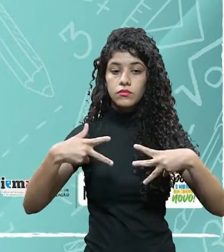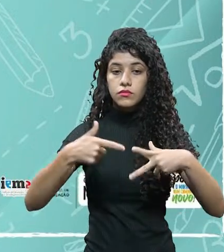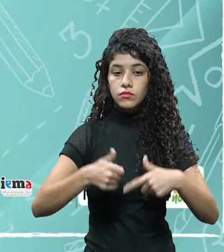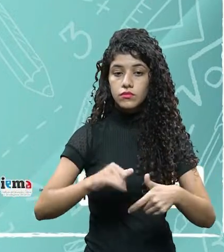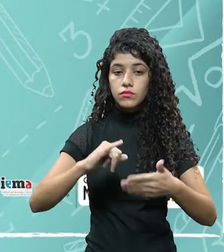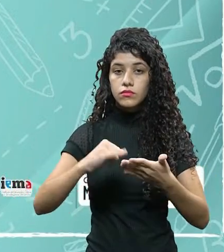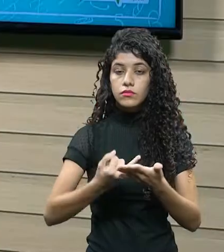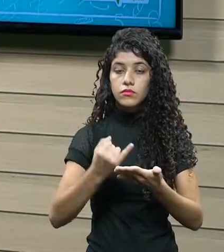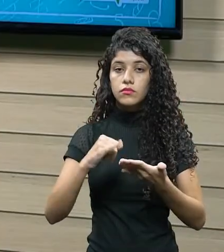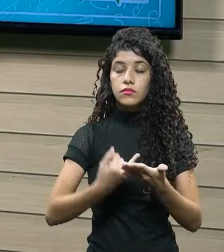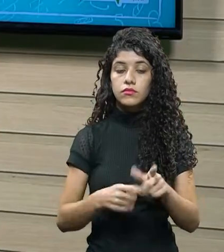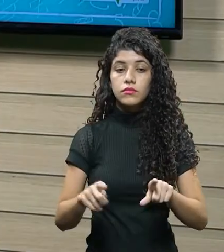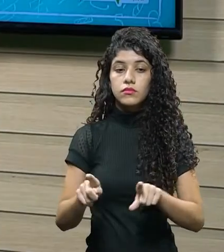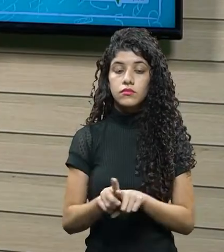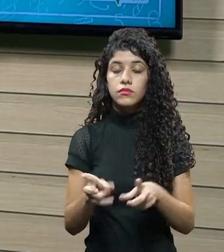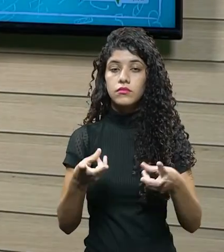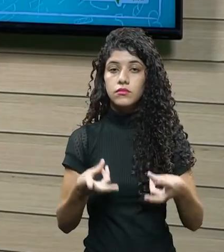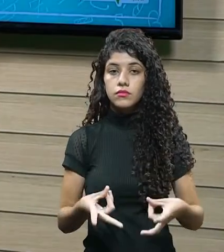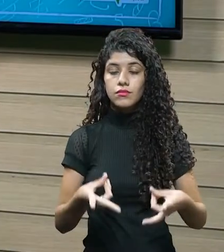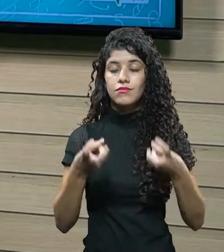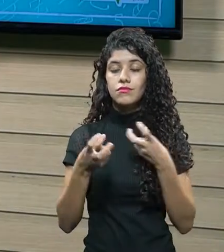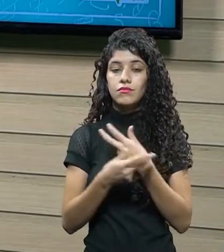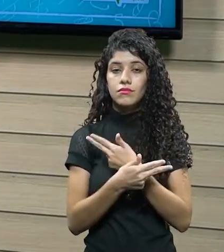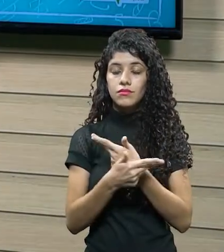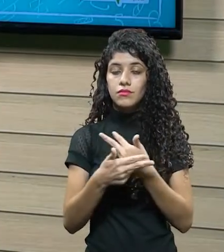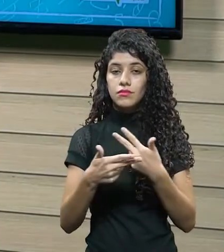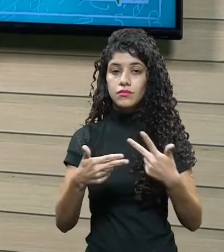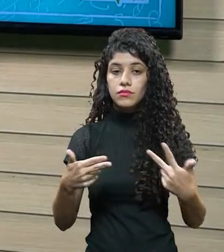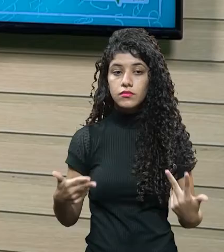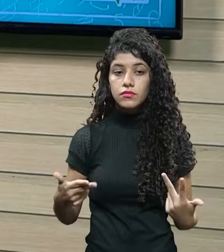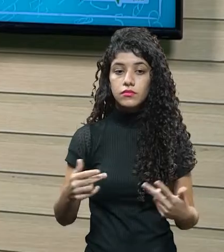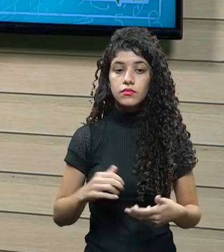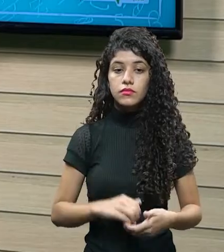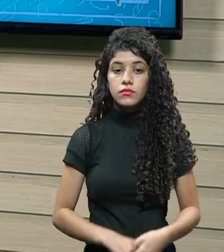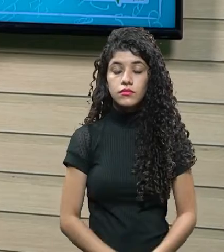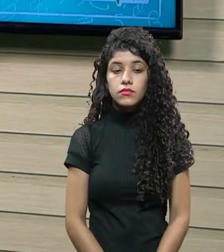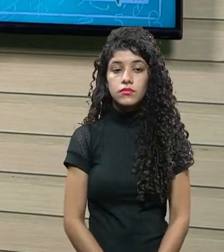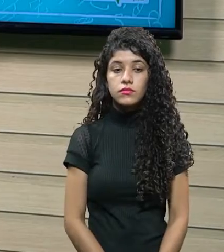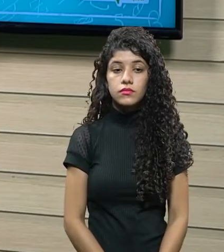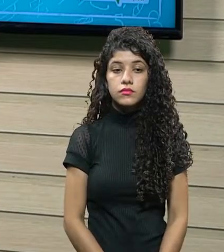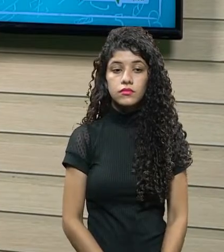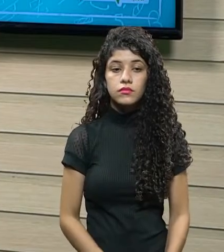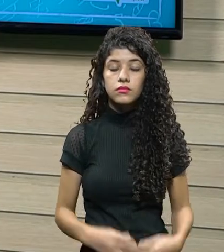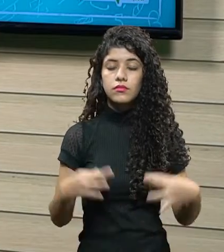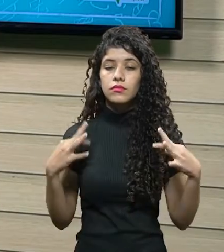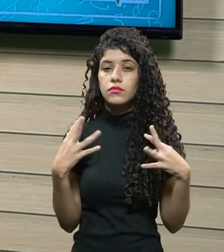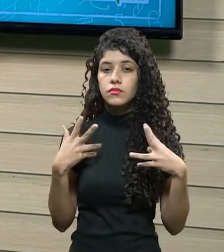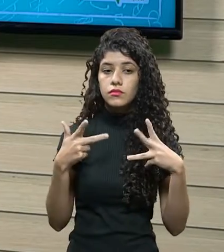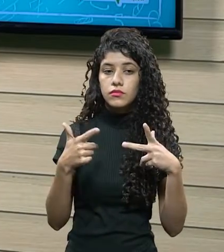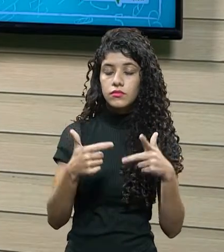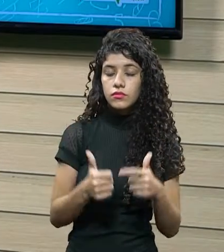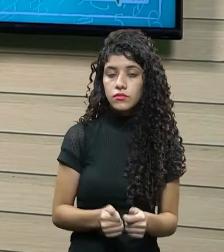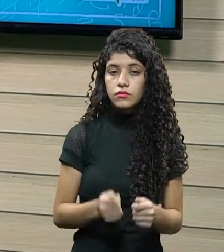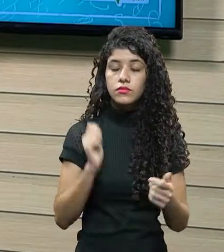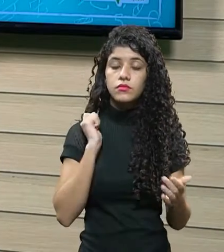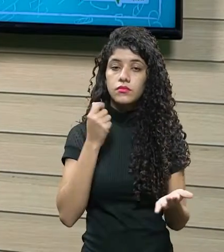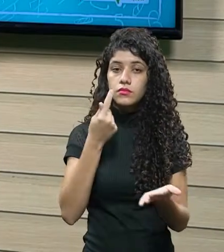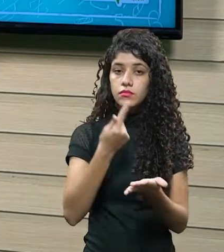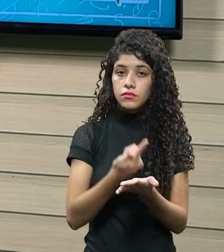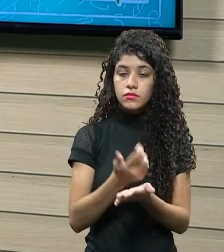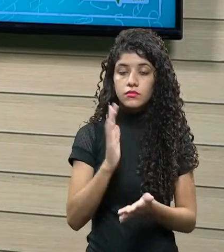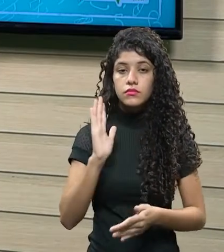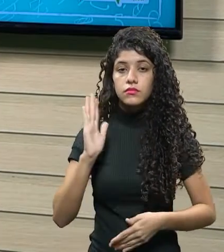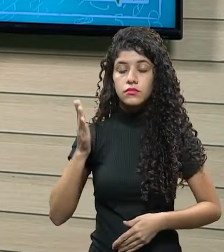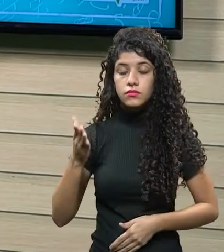incluindo os impostos. Então, observamos aqui várias despesas. Então, o lucro líquido só é obtido quando tiver todas essas